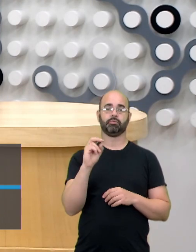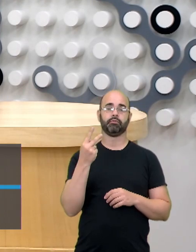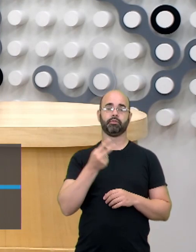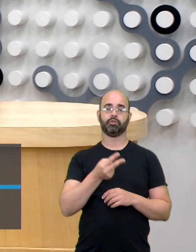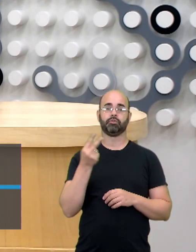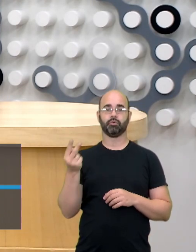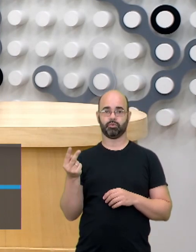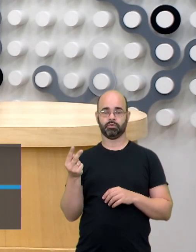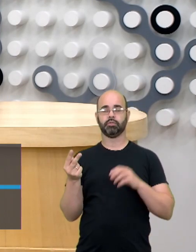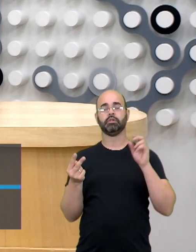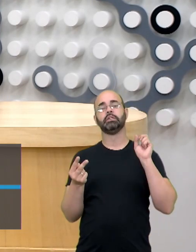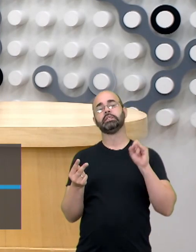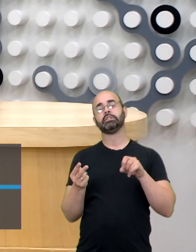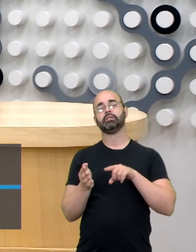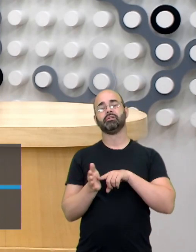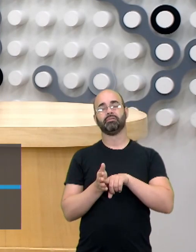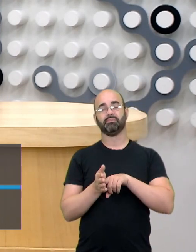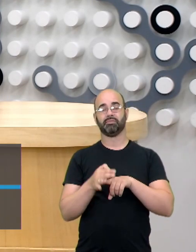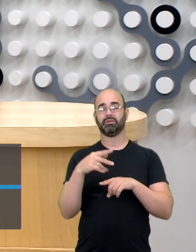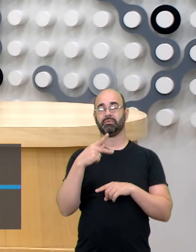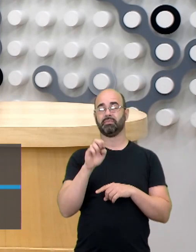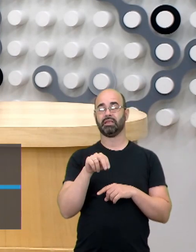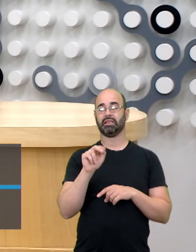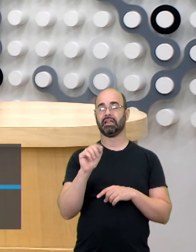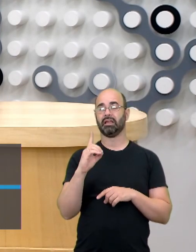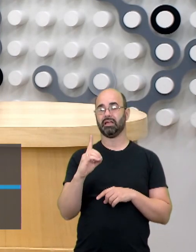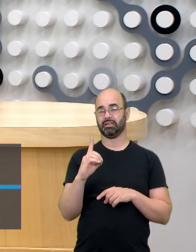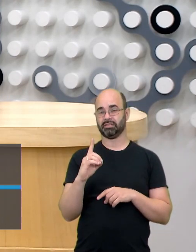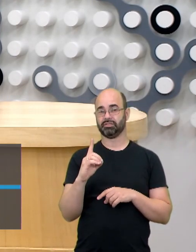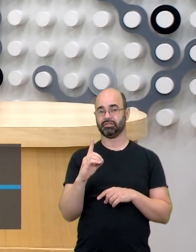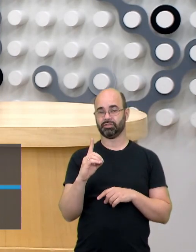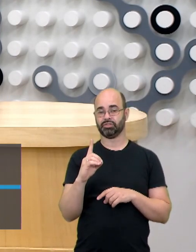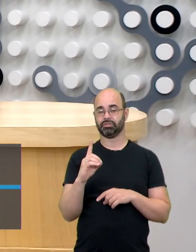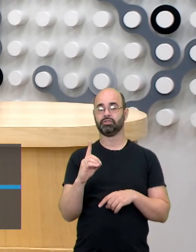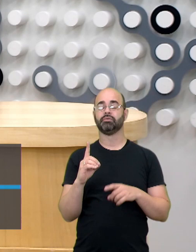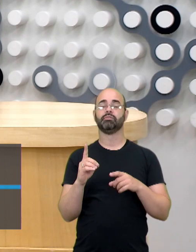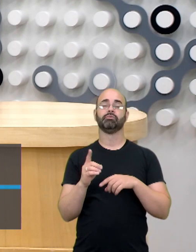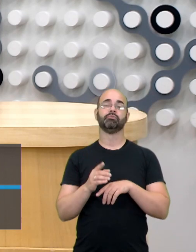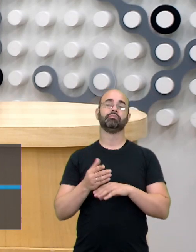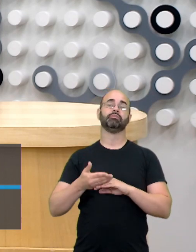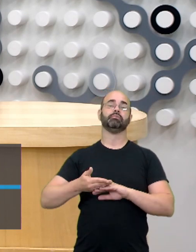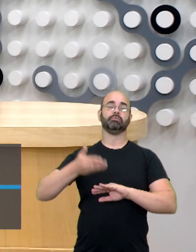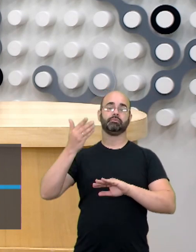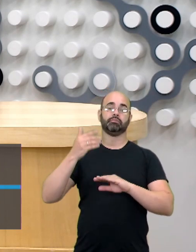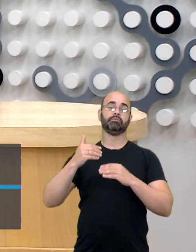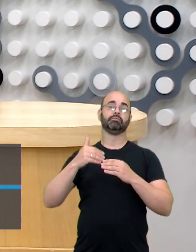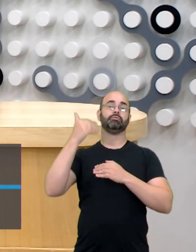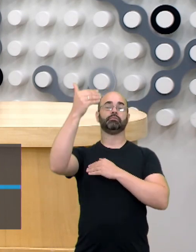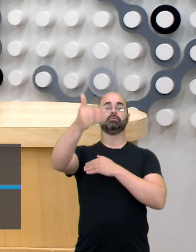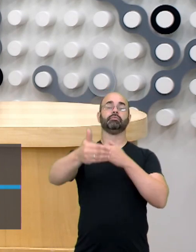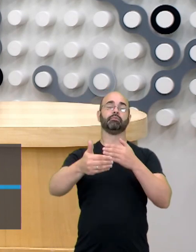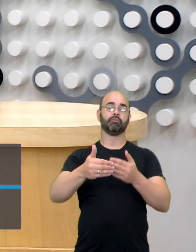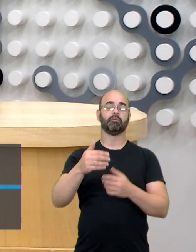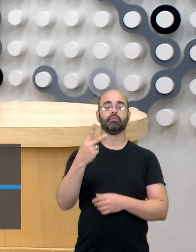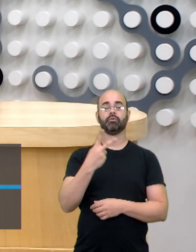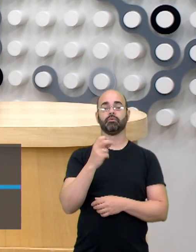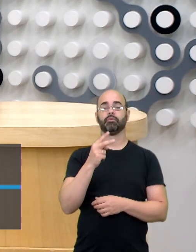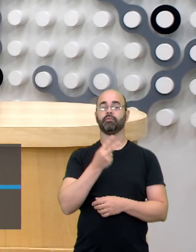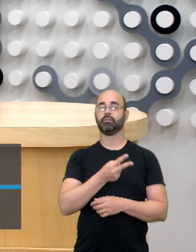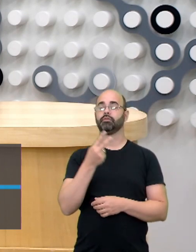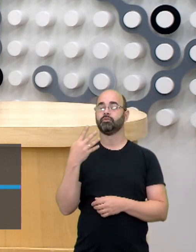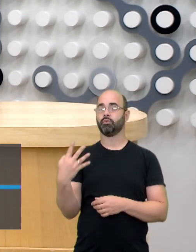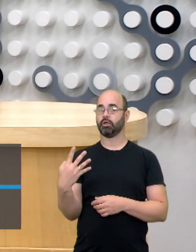uma pesquisa do PNAD, ele pode pegar uma pesquisa de 2024 sobre o mesmo tema. Então,